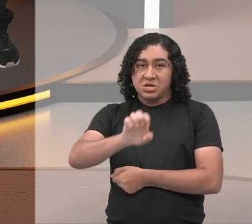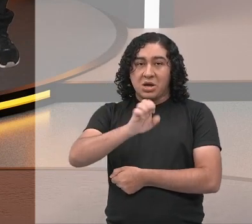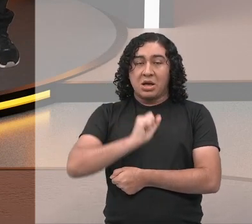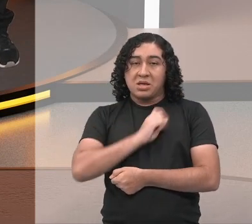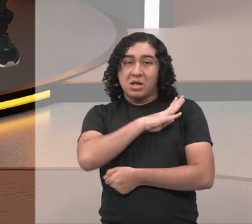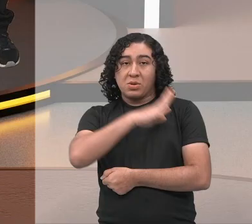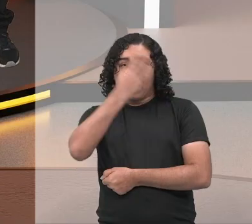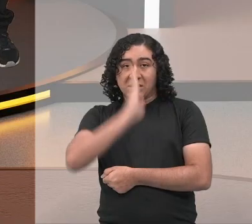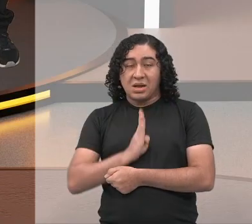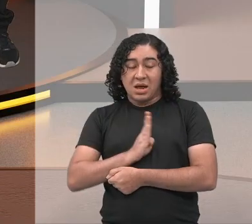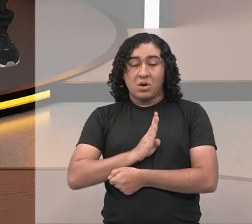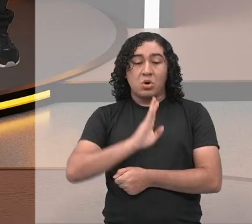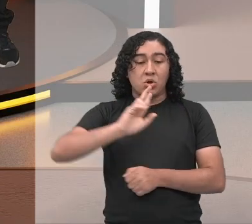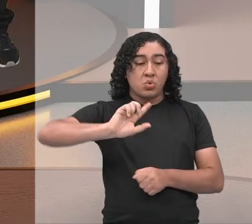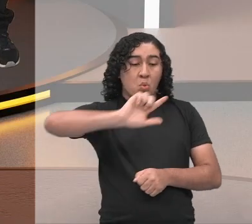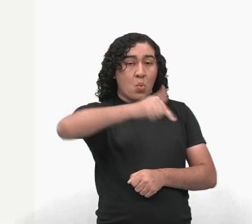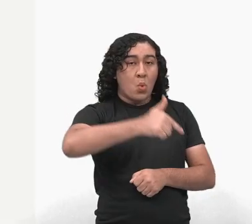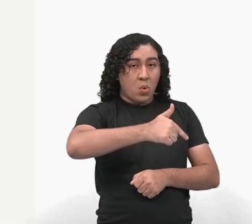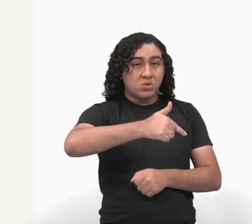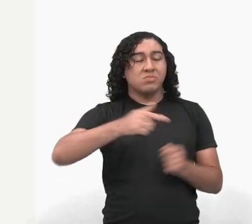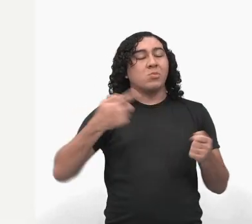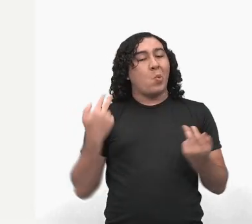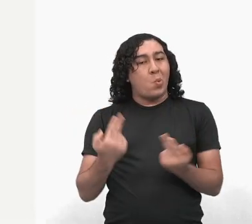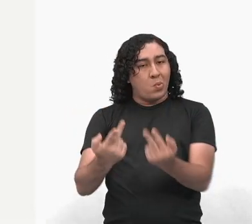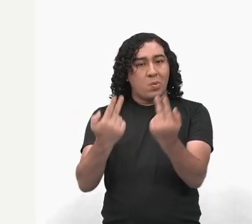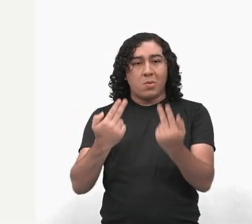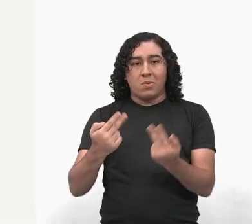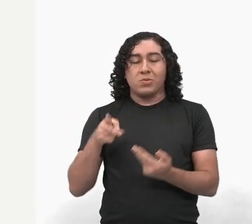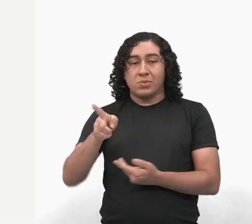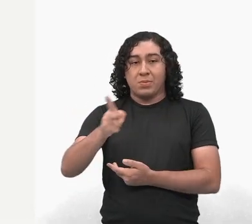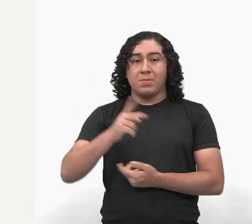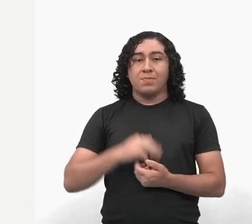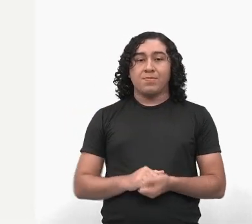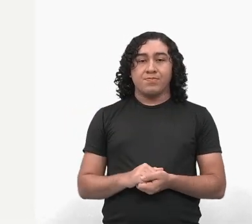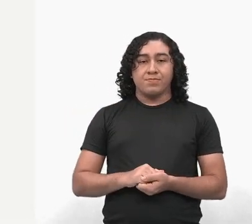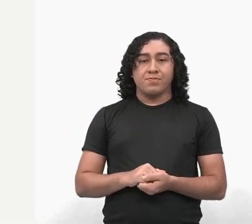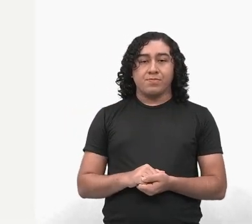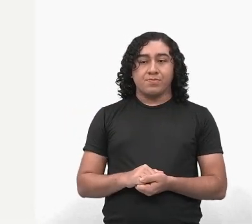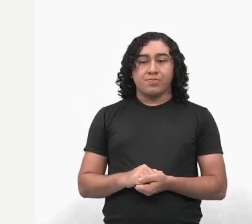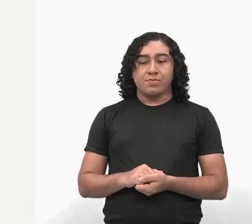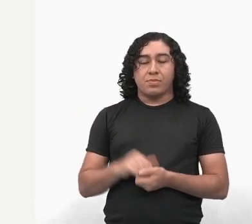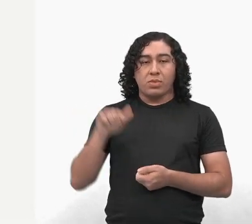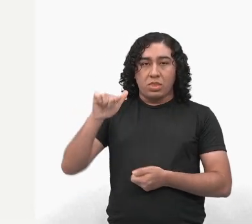exército farroupilha. Vamos adiante, vamos lá. Os provincianos teriam